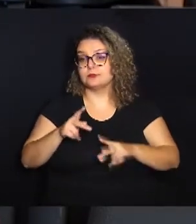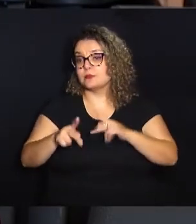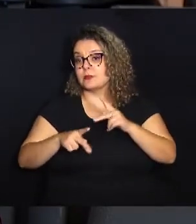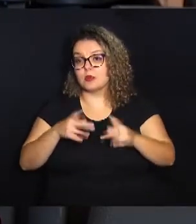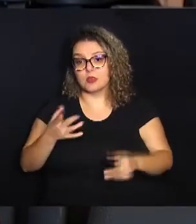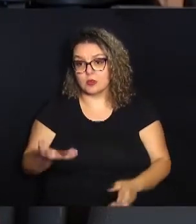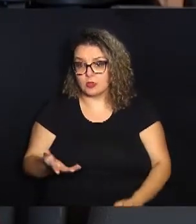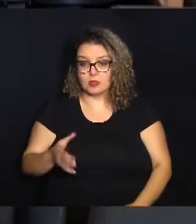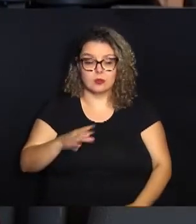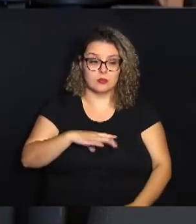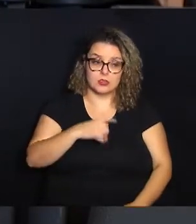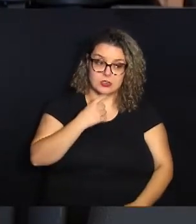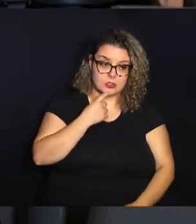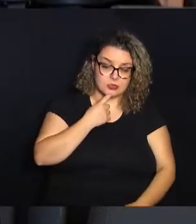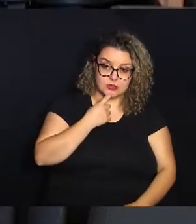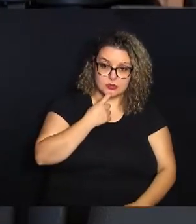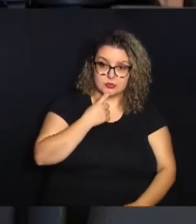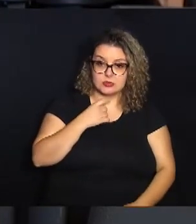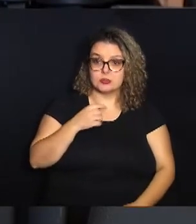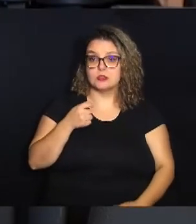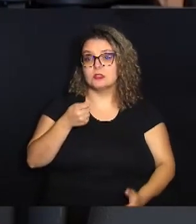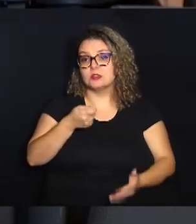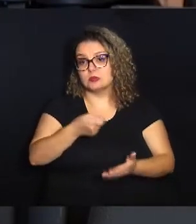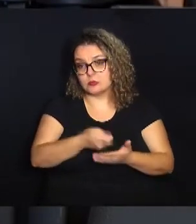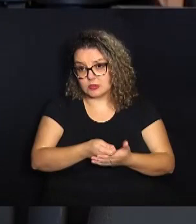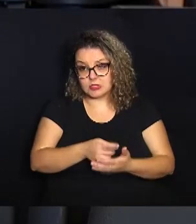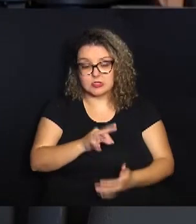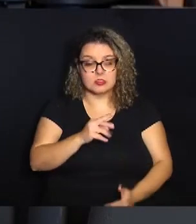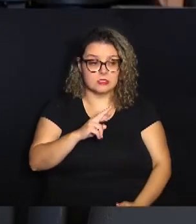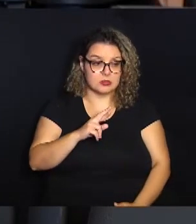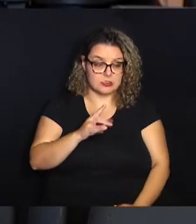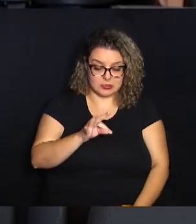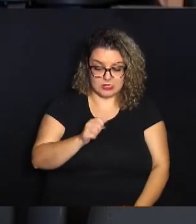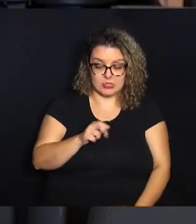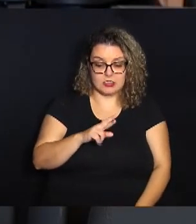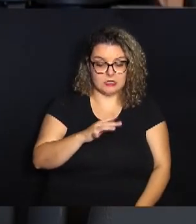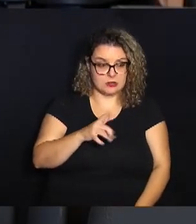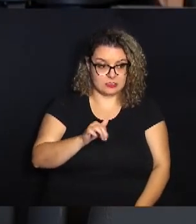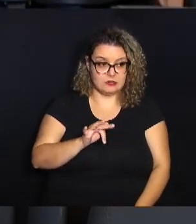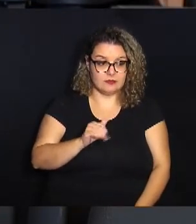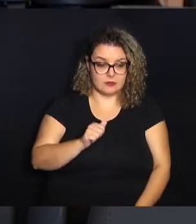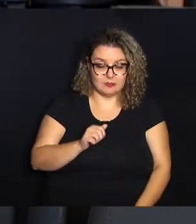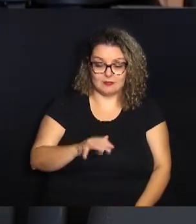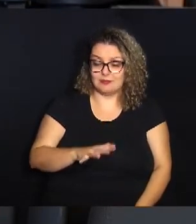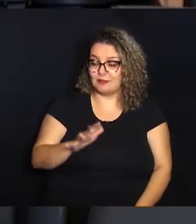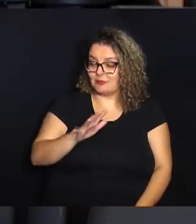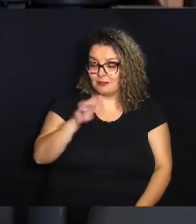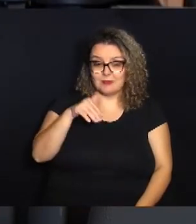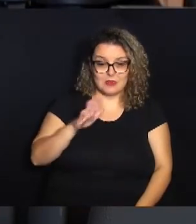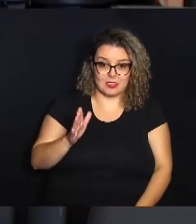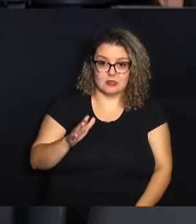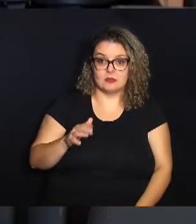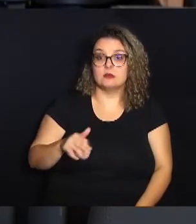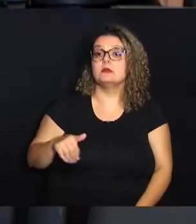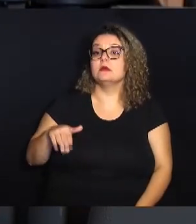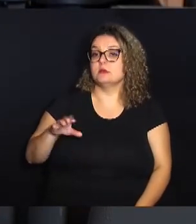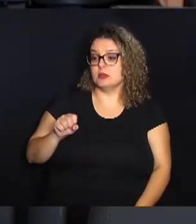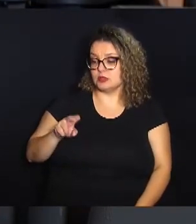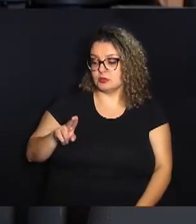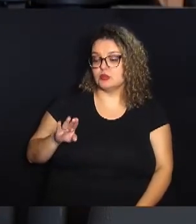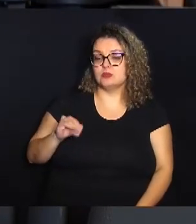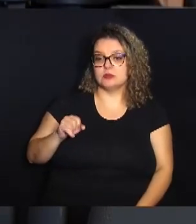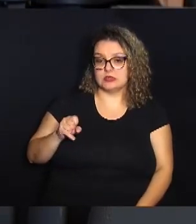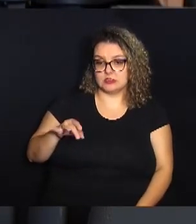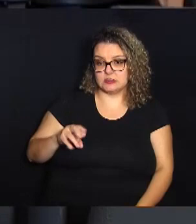população de Campinas, ela paga uma das tarifas mais caras do Brasil, além do subsídio que eu citei,